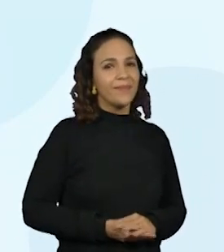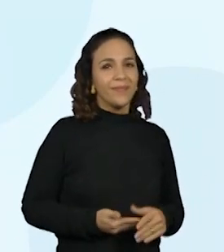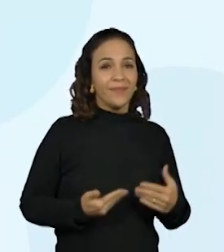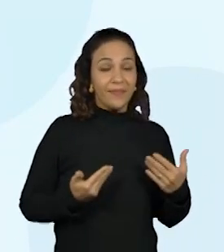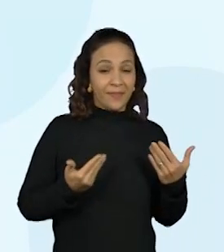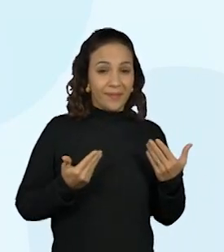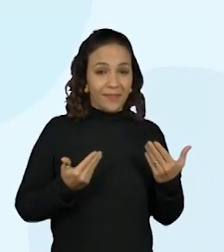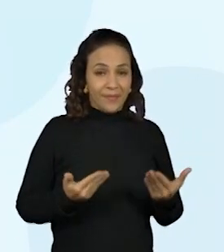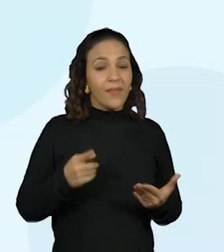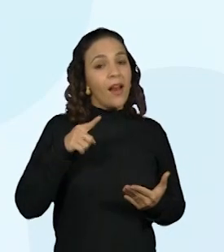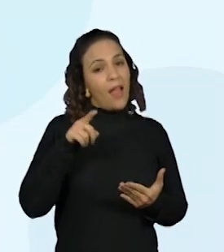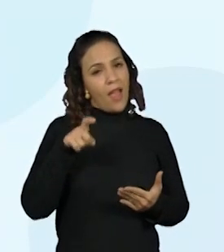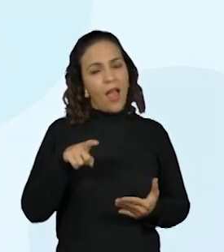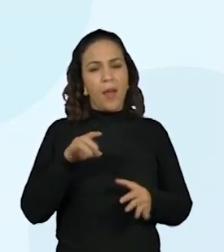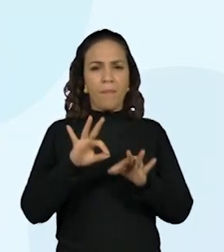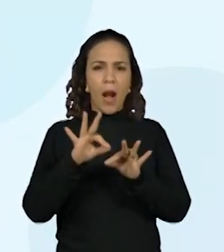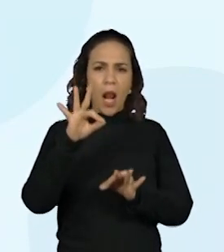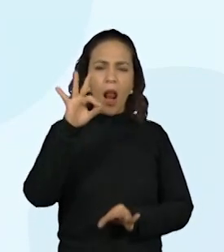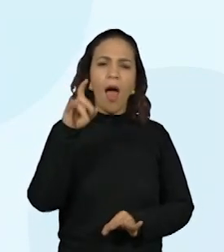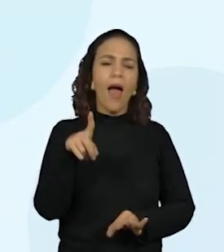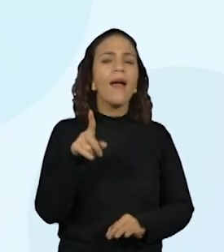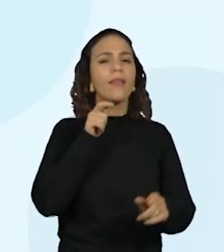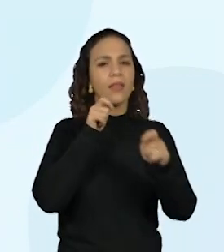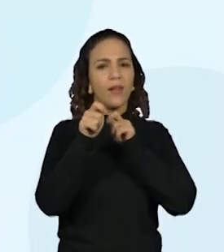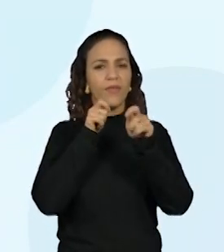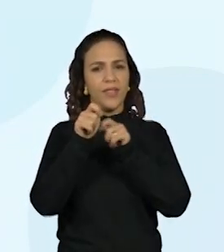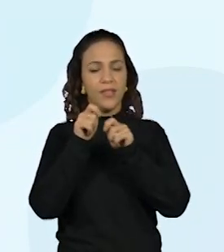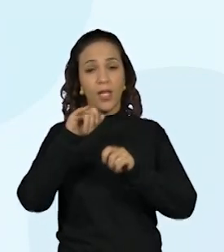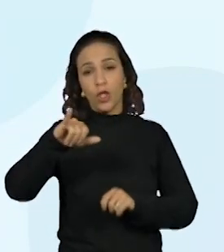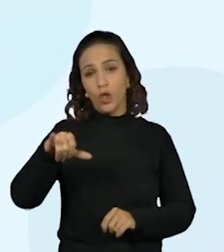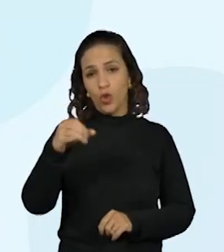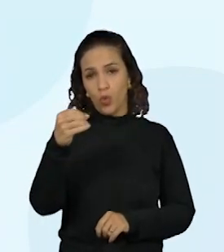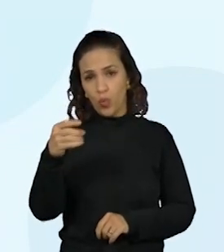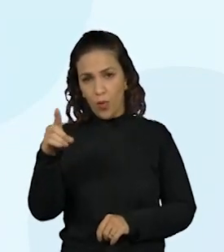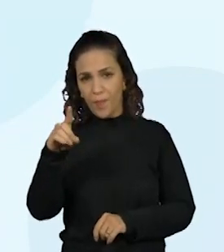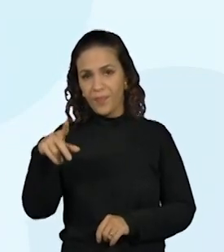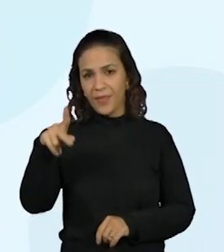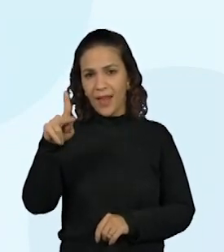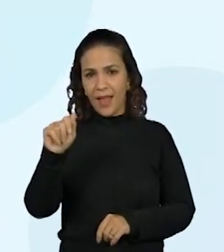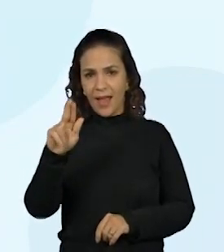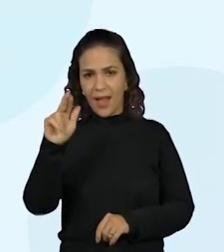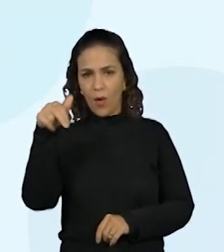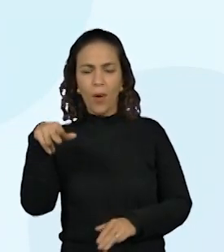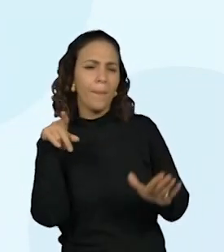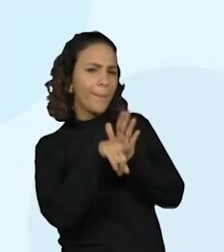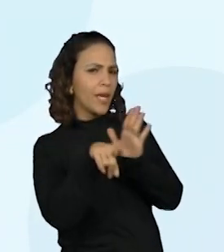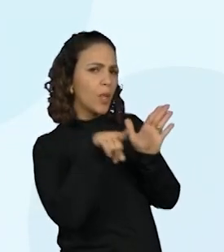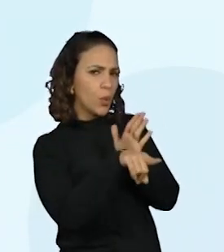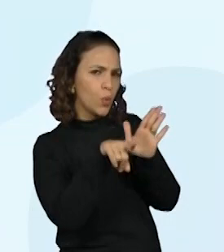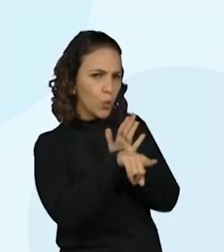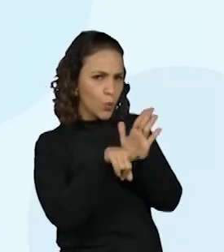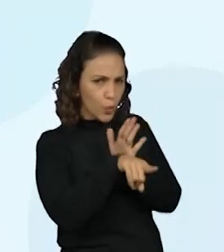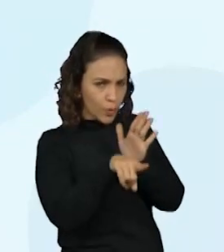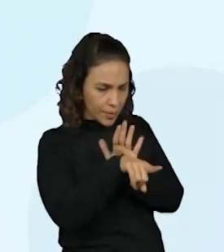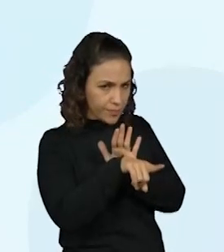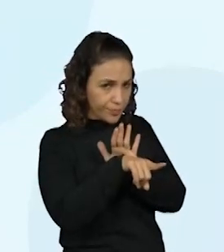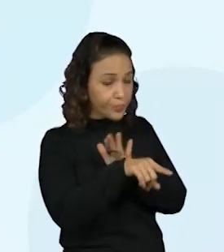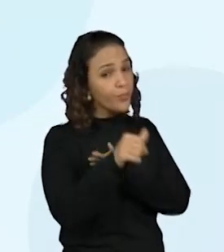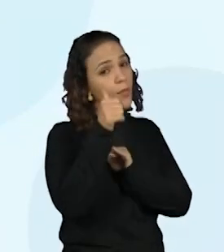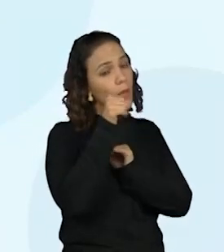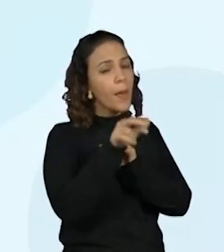agora uma entrevista em que João e Cauã perguntam para Gazal algumas